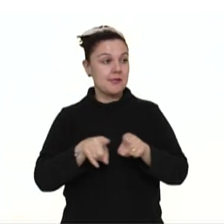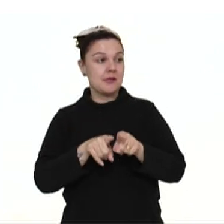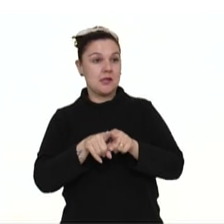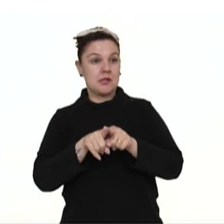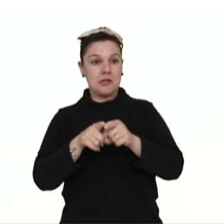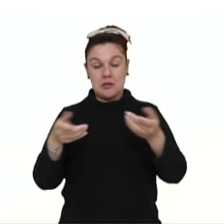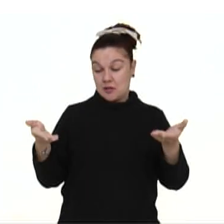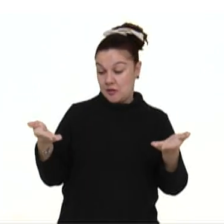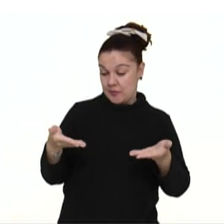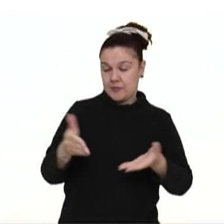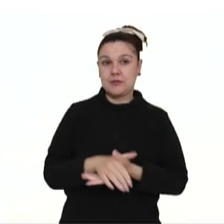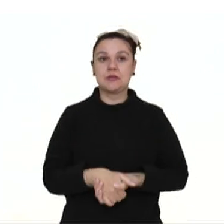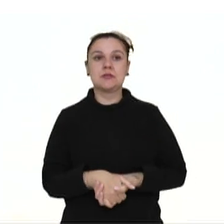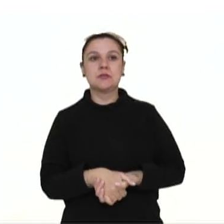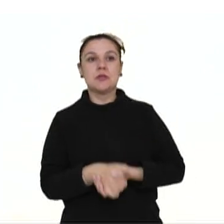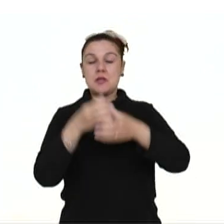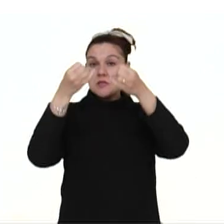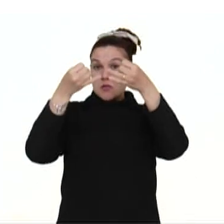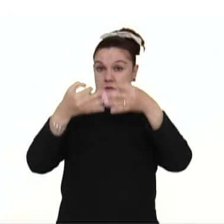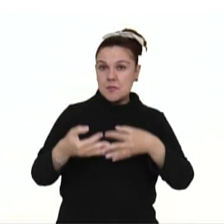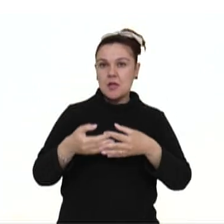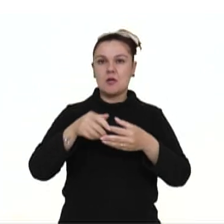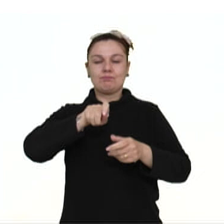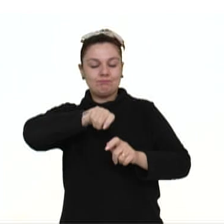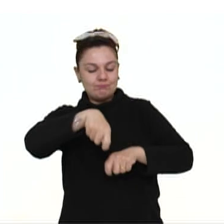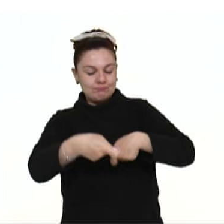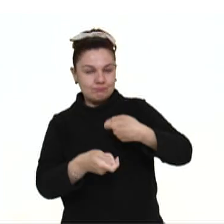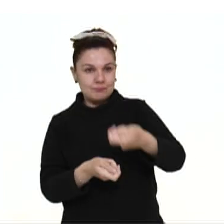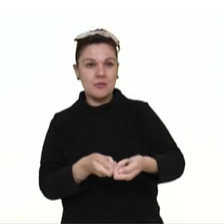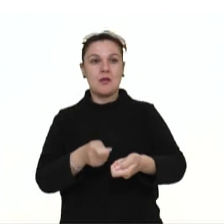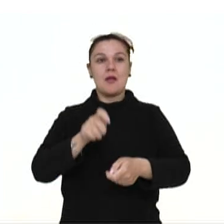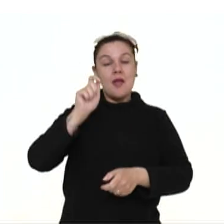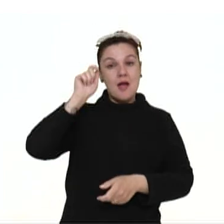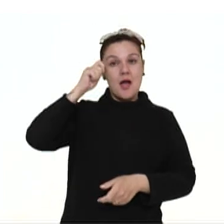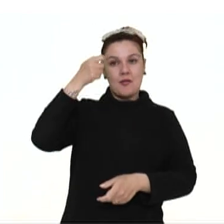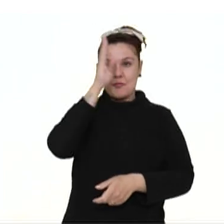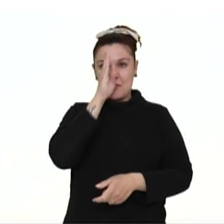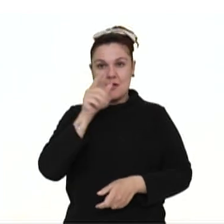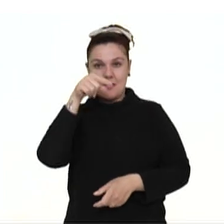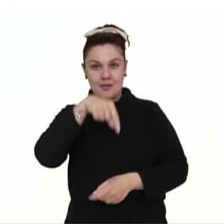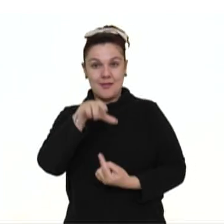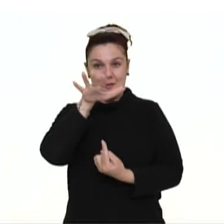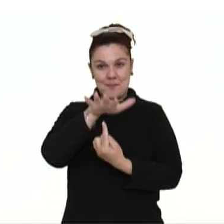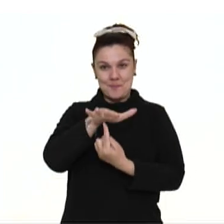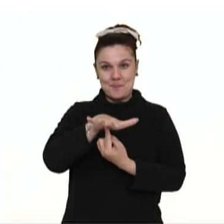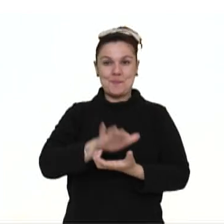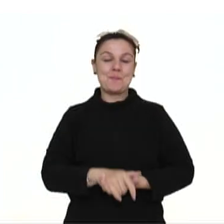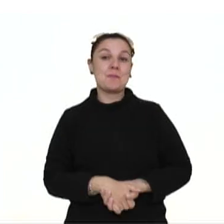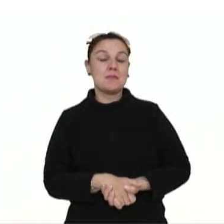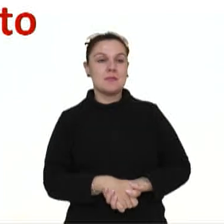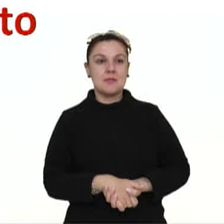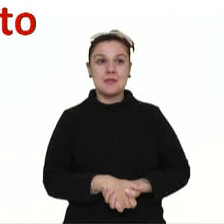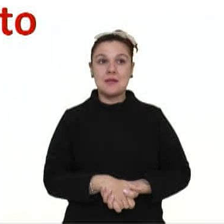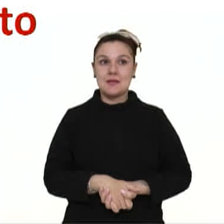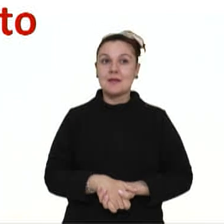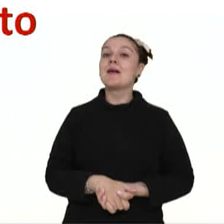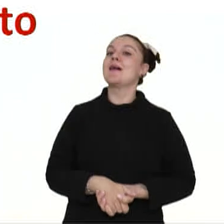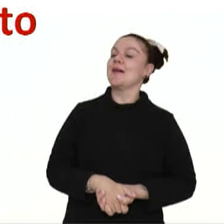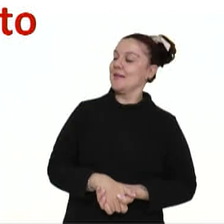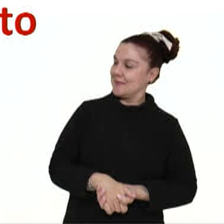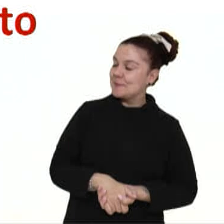na contemporaneidade, contemplando os símbolos africanos e afro-brasileiros no estado do Paraná, este